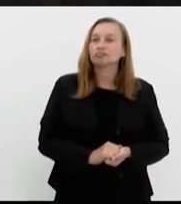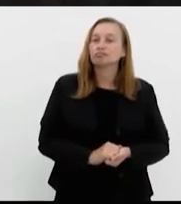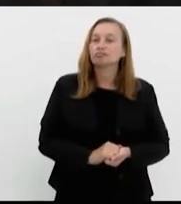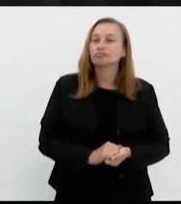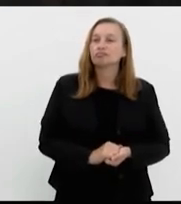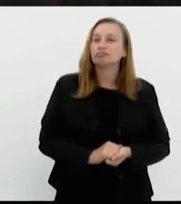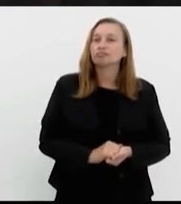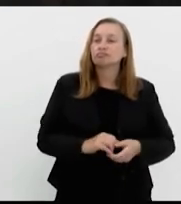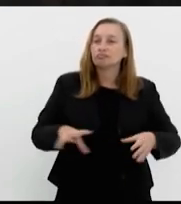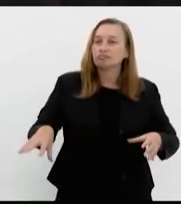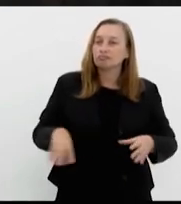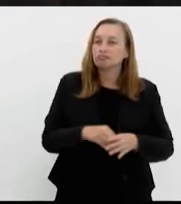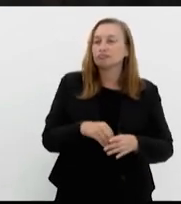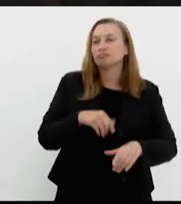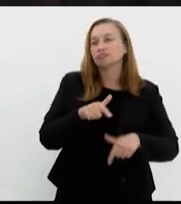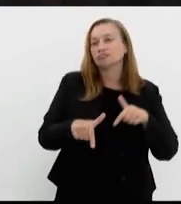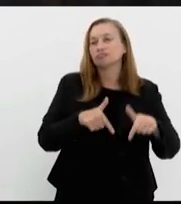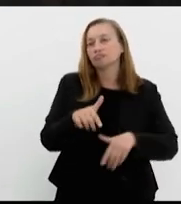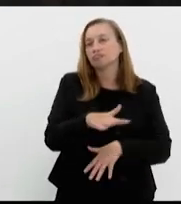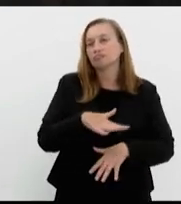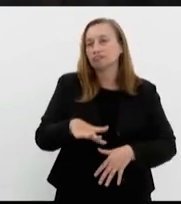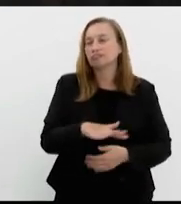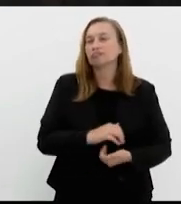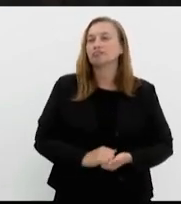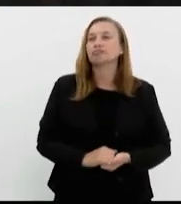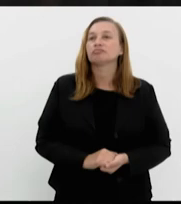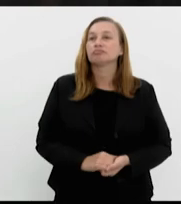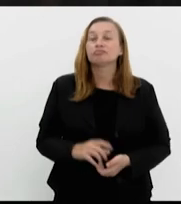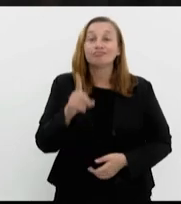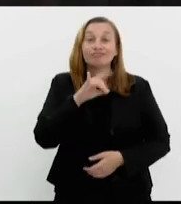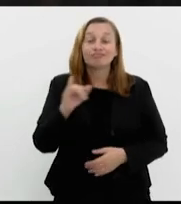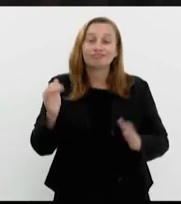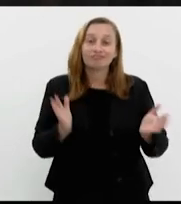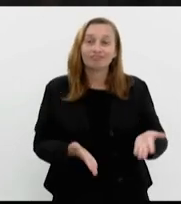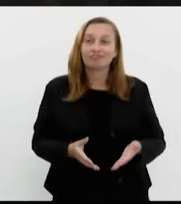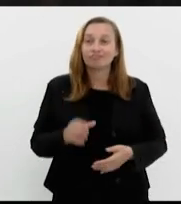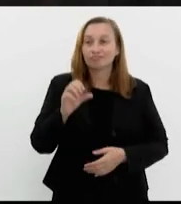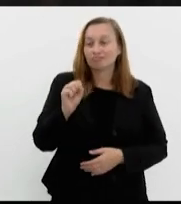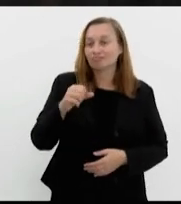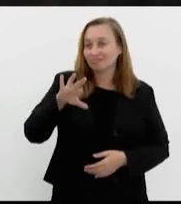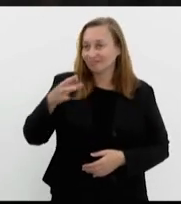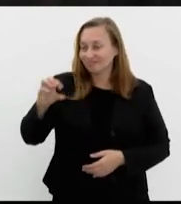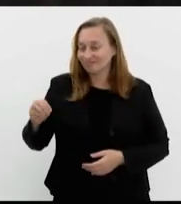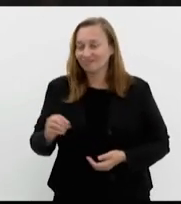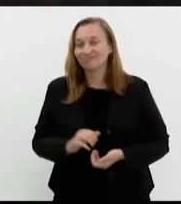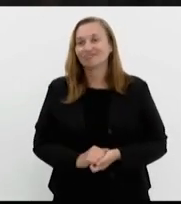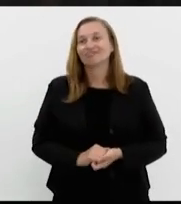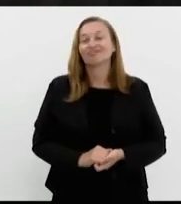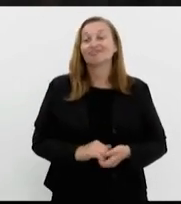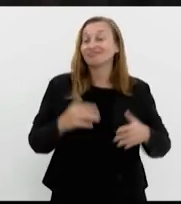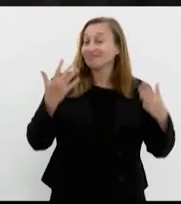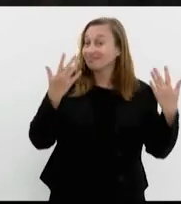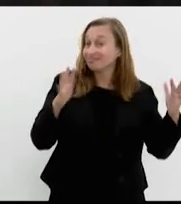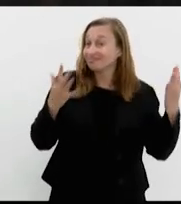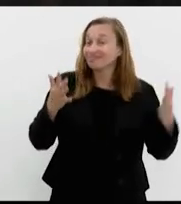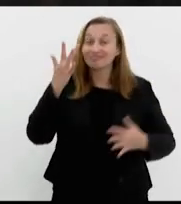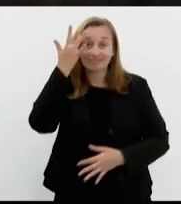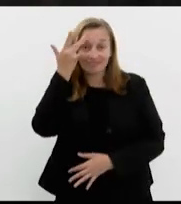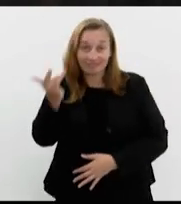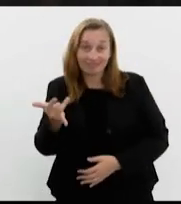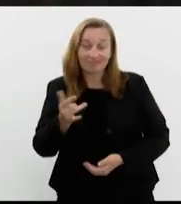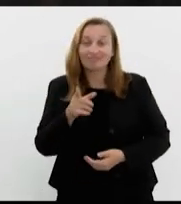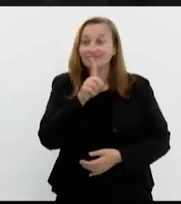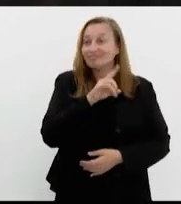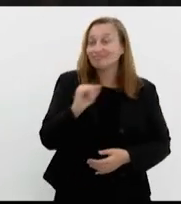no mercado de trabalho. O dia 8 de março, que celebramos amanhã, é